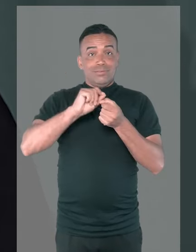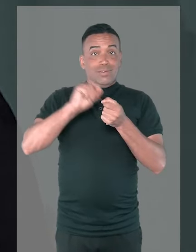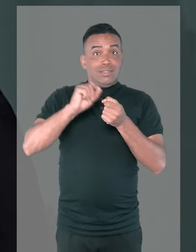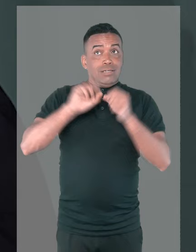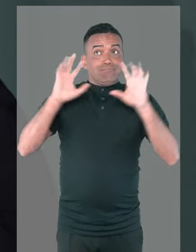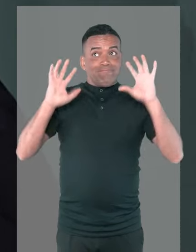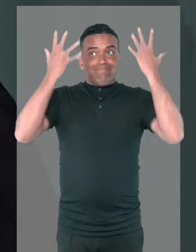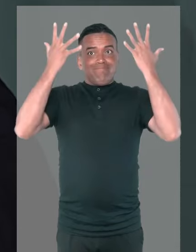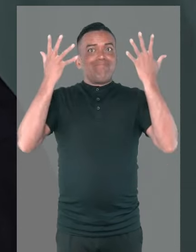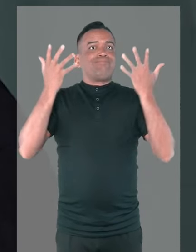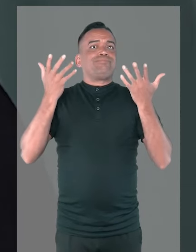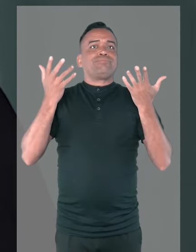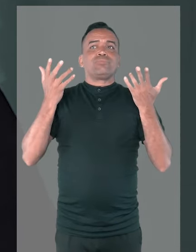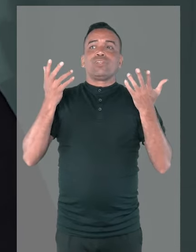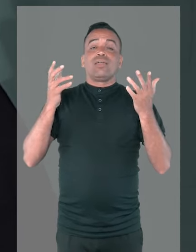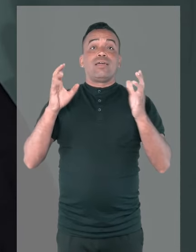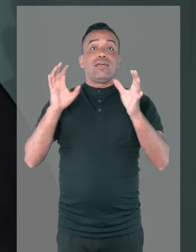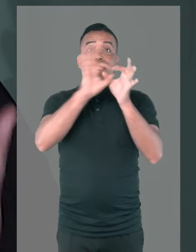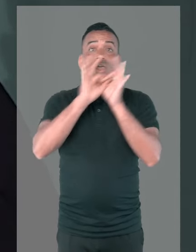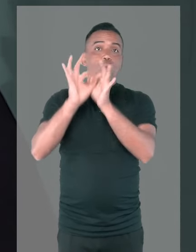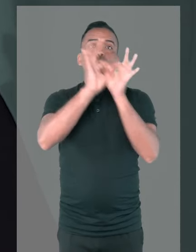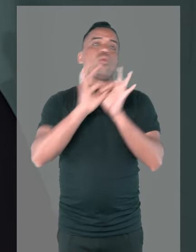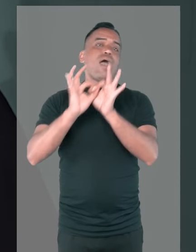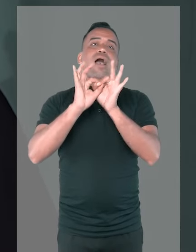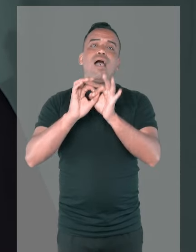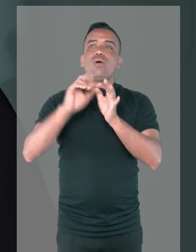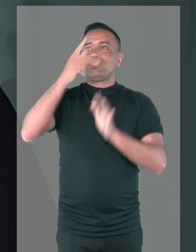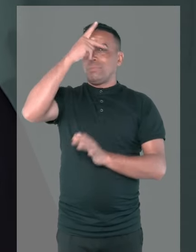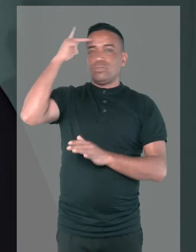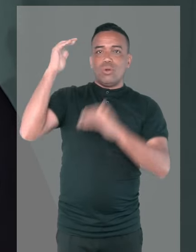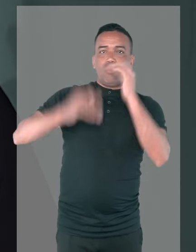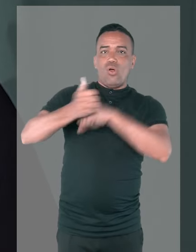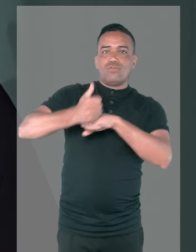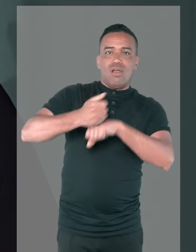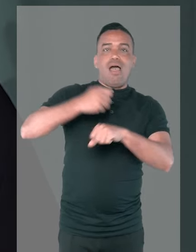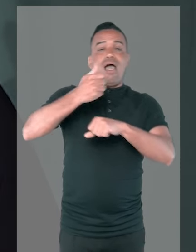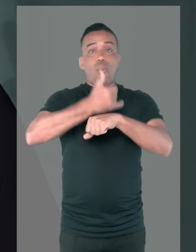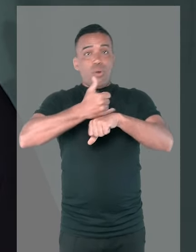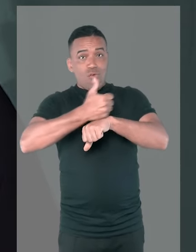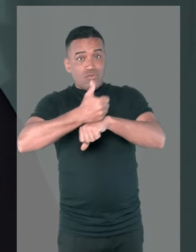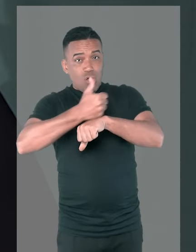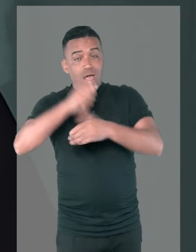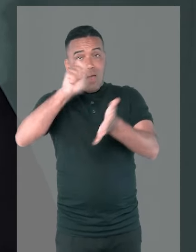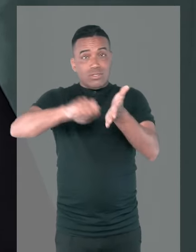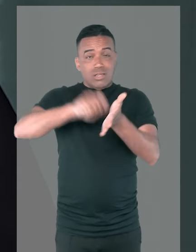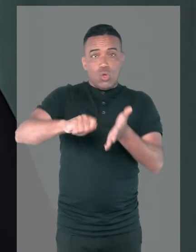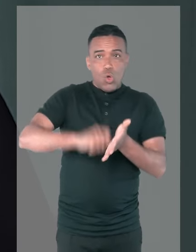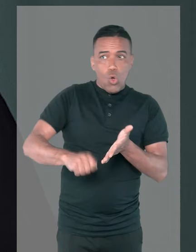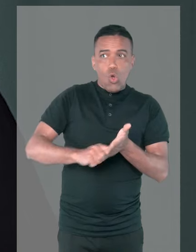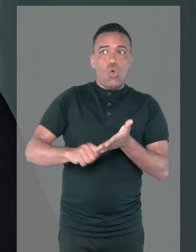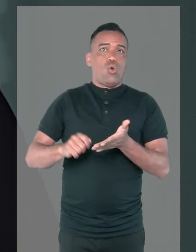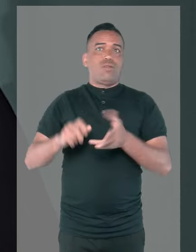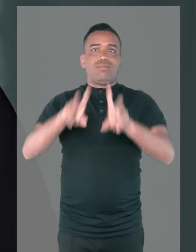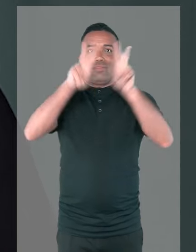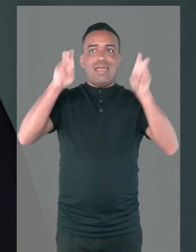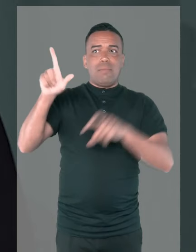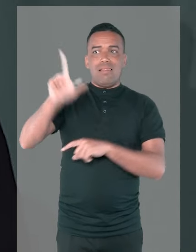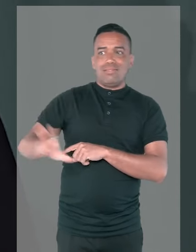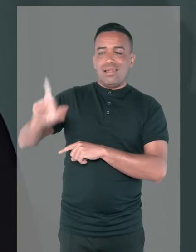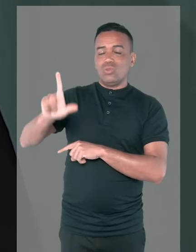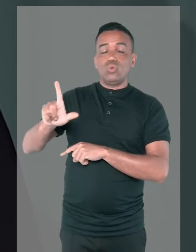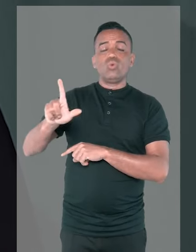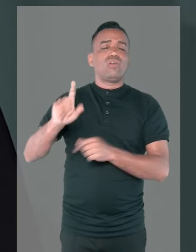eventos que reúnem escritores, né, ou artistas debatendo literatura, ou falando sobre literatura, que fujam um pouquinho do formato.